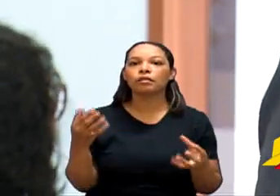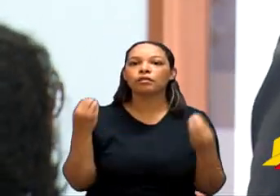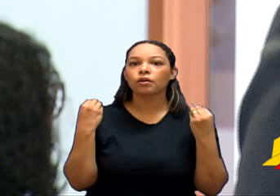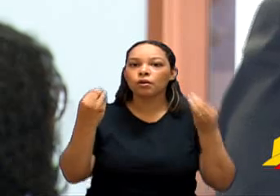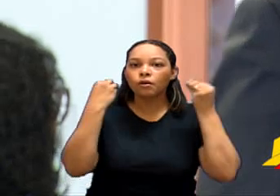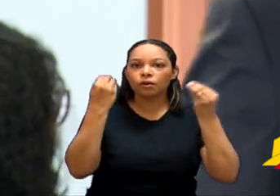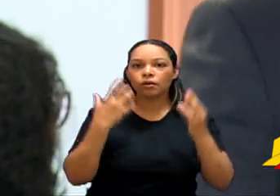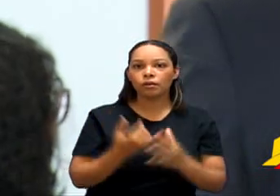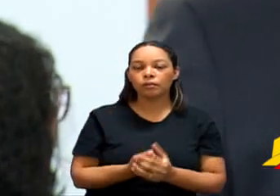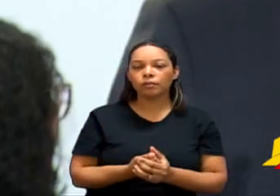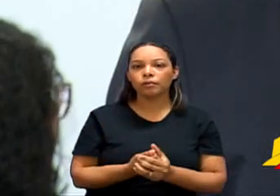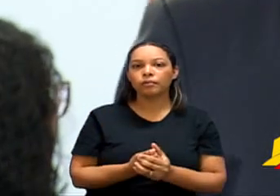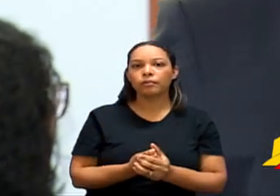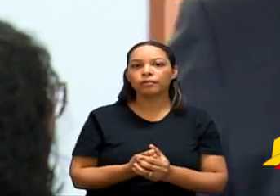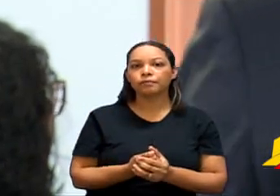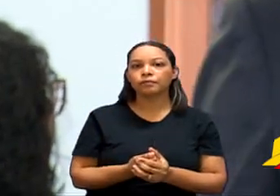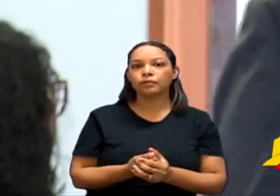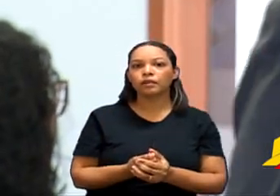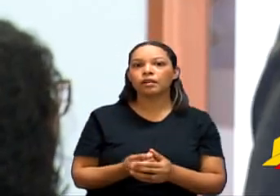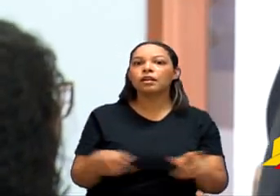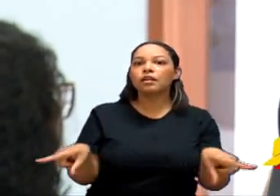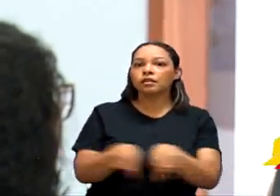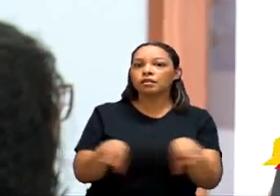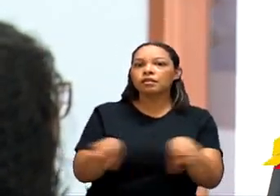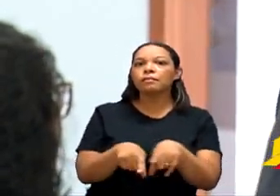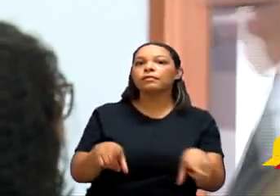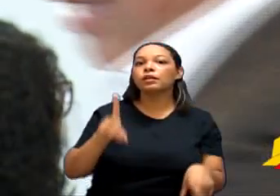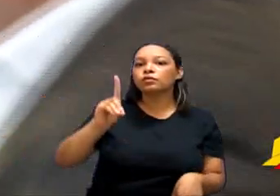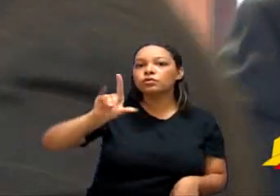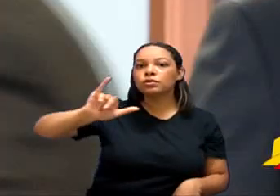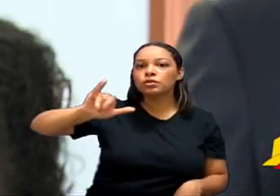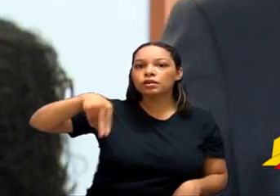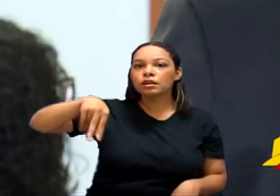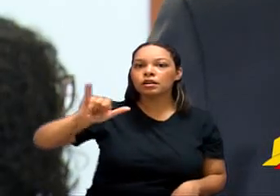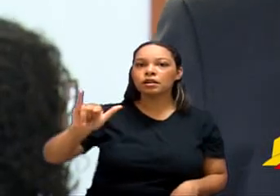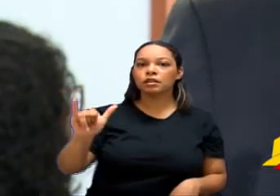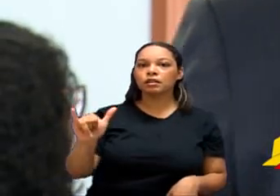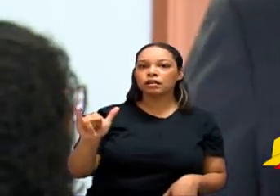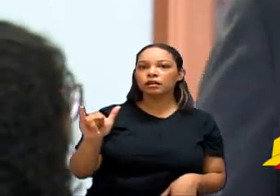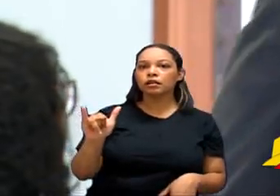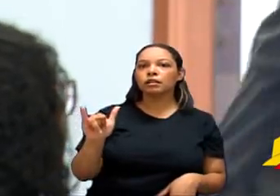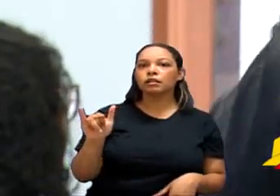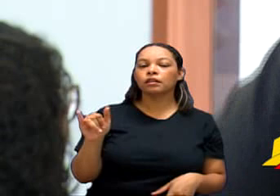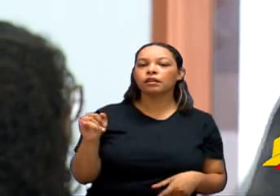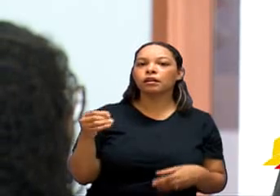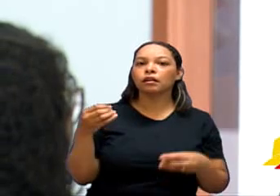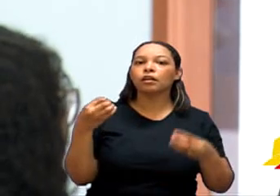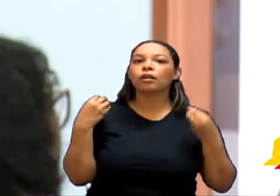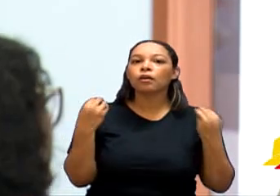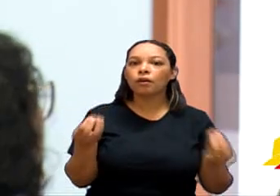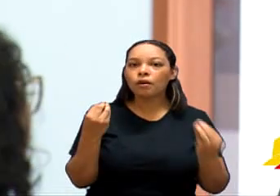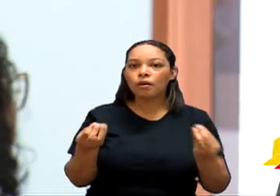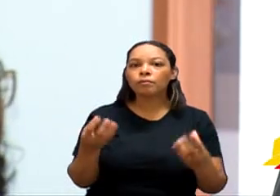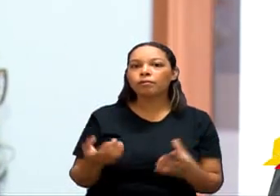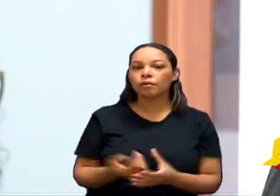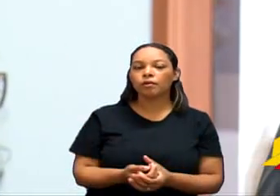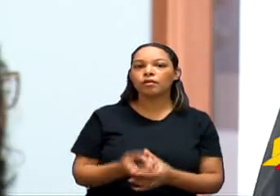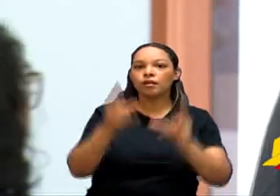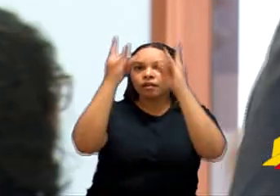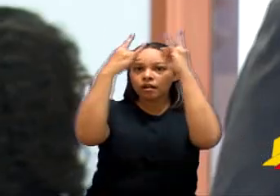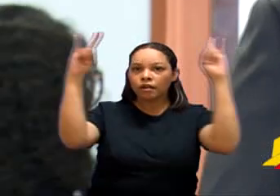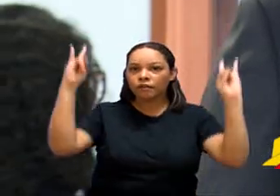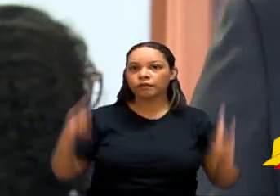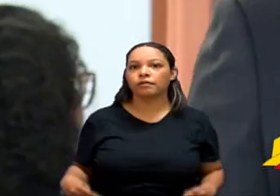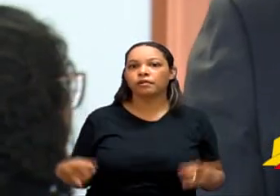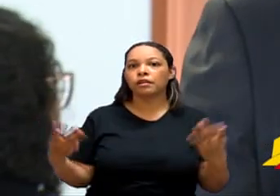secretário Galvão, e Dini também, que é um frequentador da Feira da Barganha, para regularizar todo mundo, e para ali ser a Feira da Barganha,